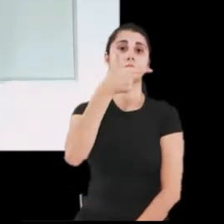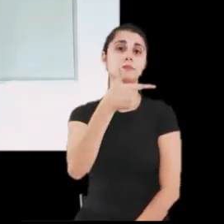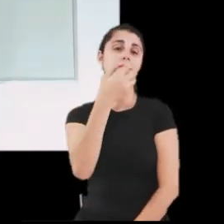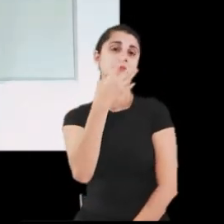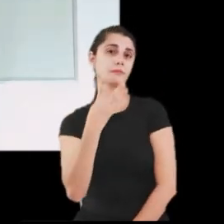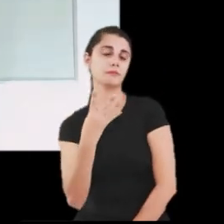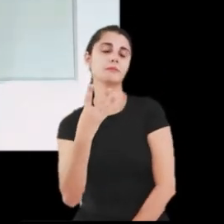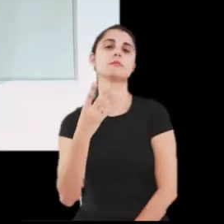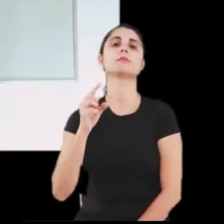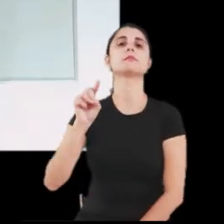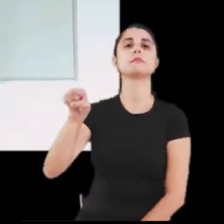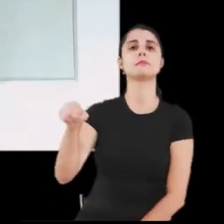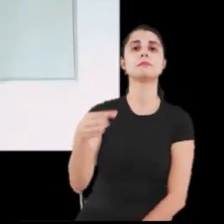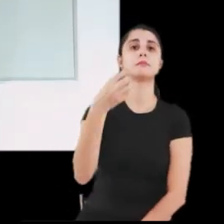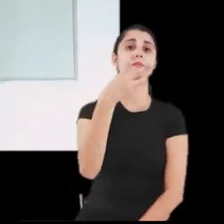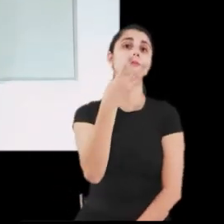24,